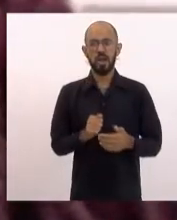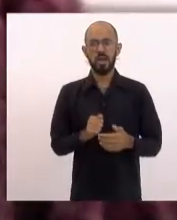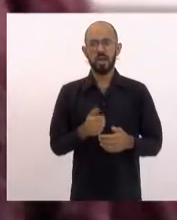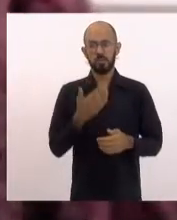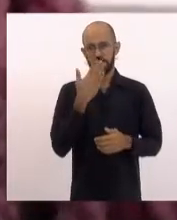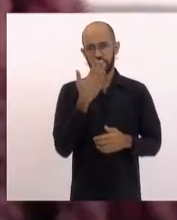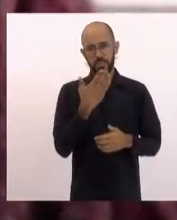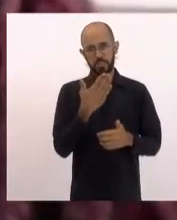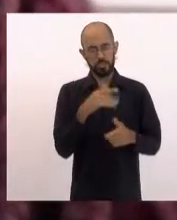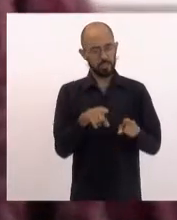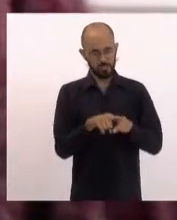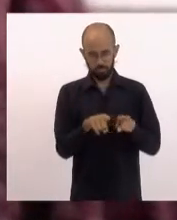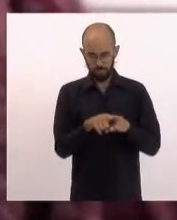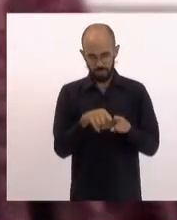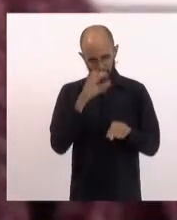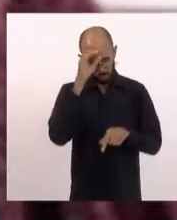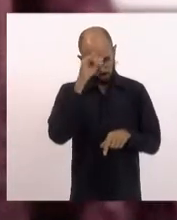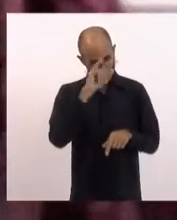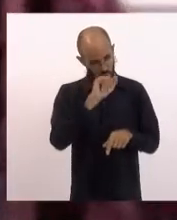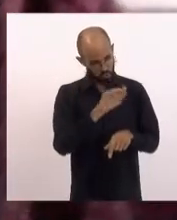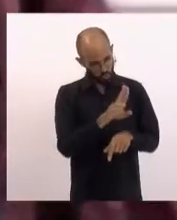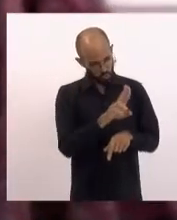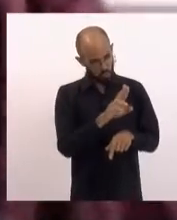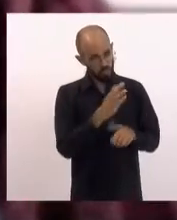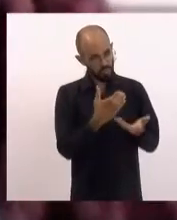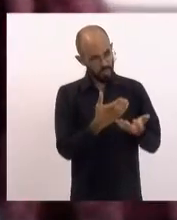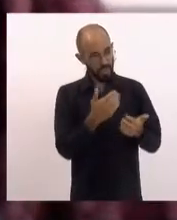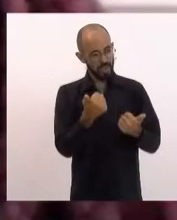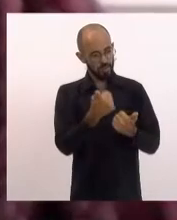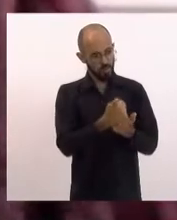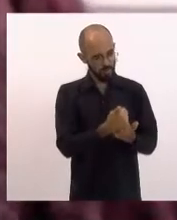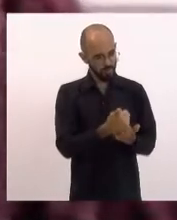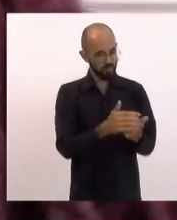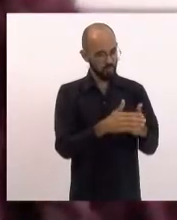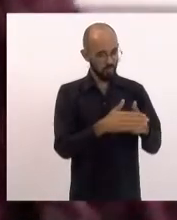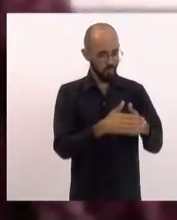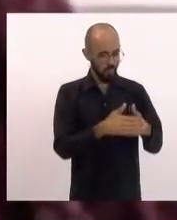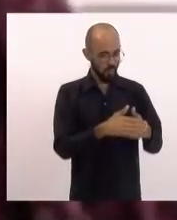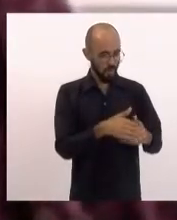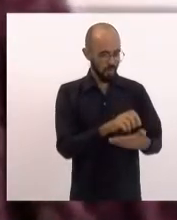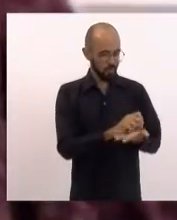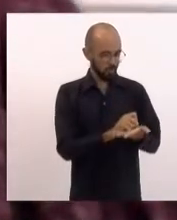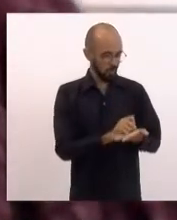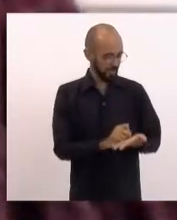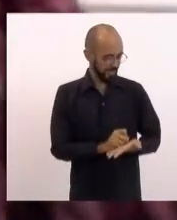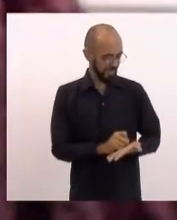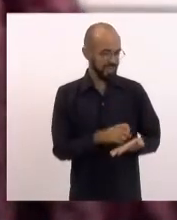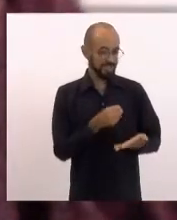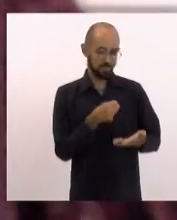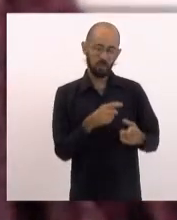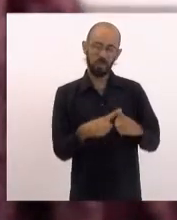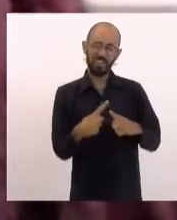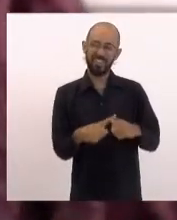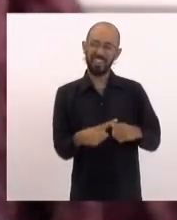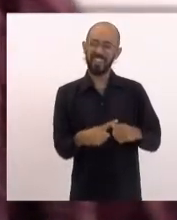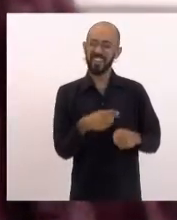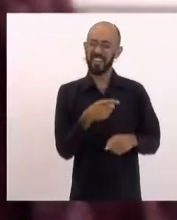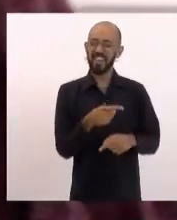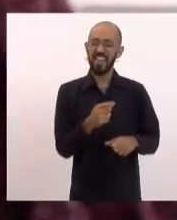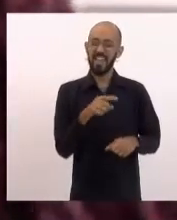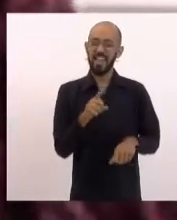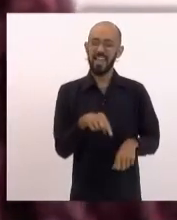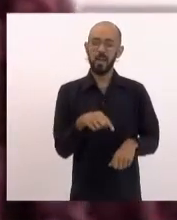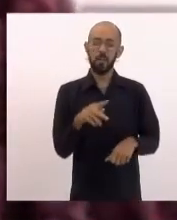de coautoria, que eu não sou boba nem nada, né? Um projeto como esse é histórico, é importante,